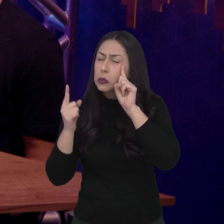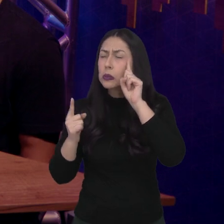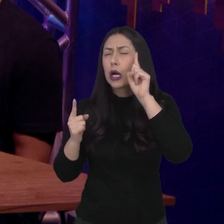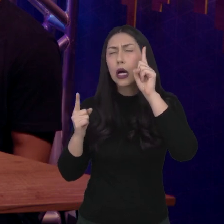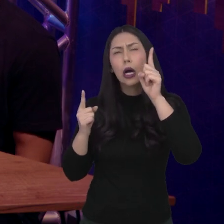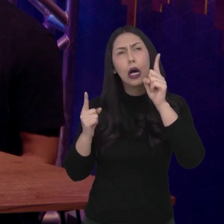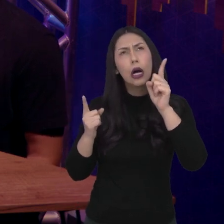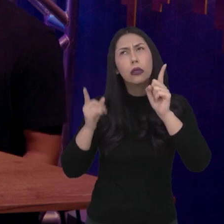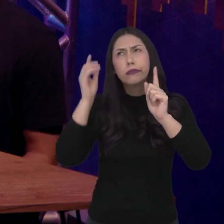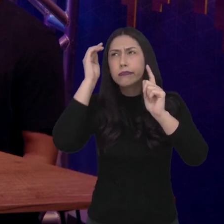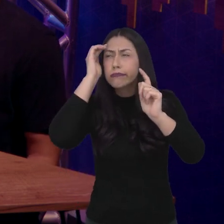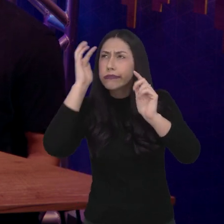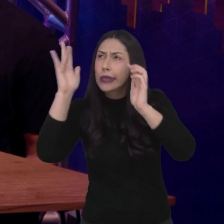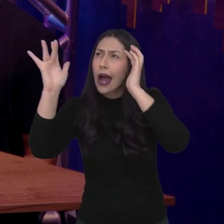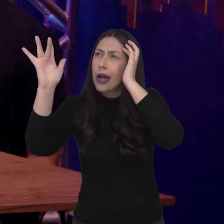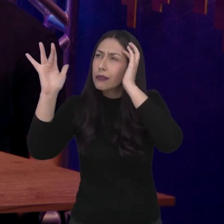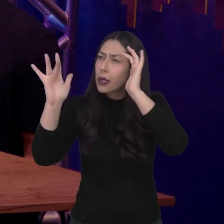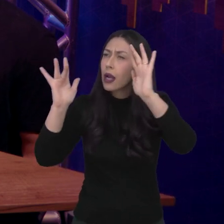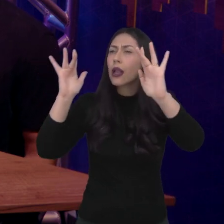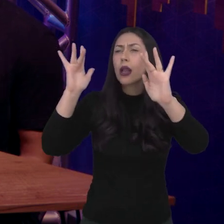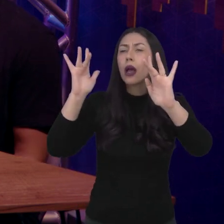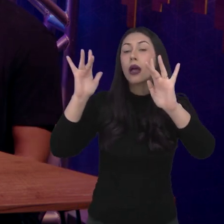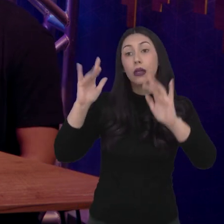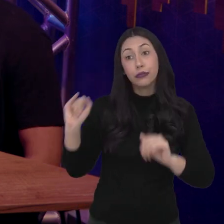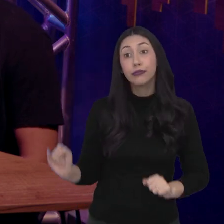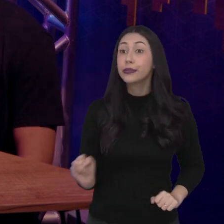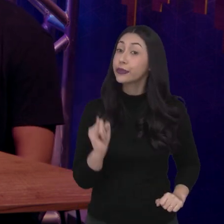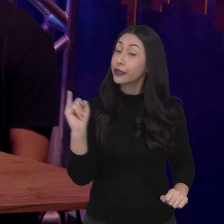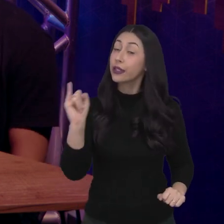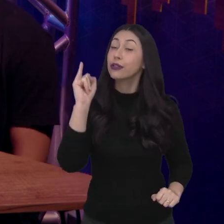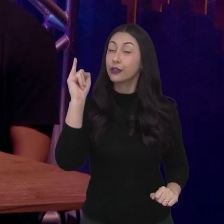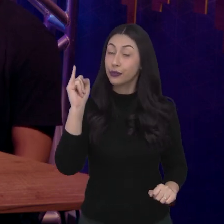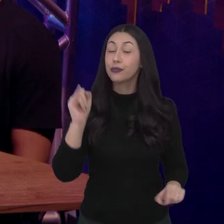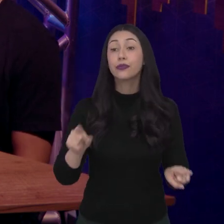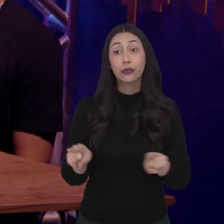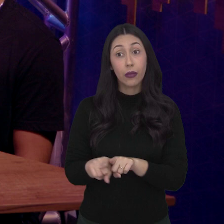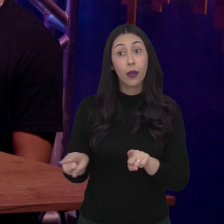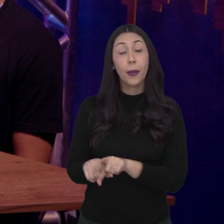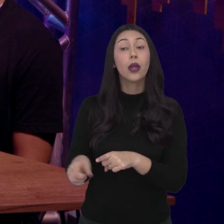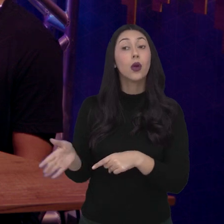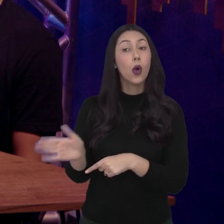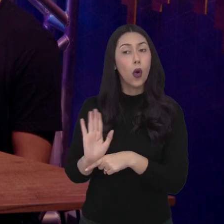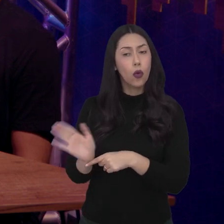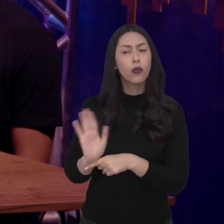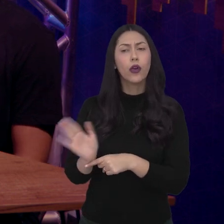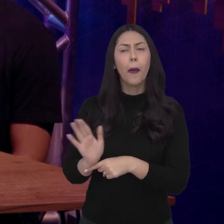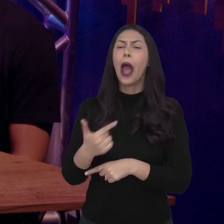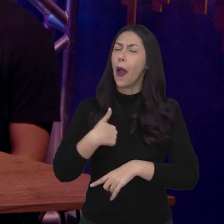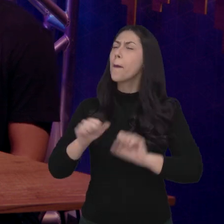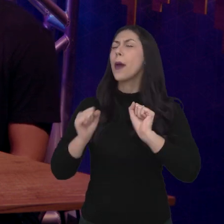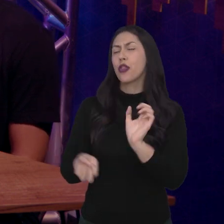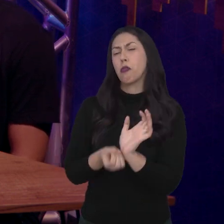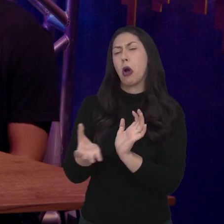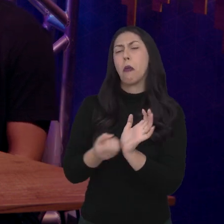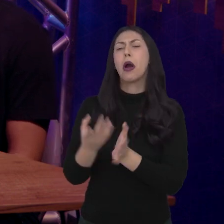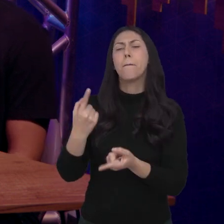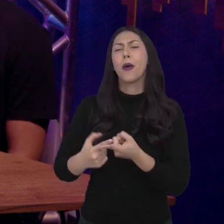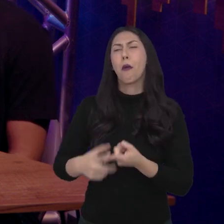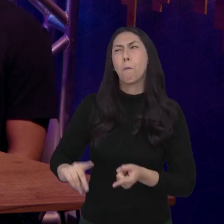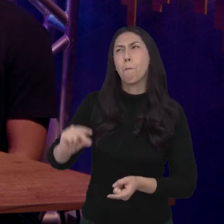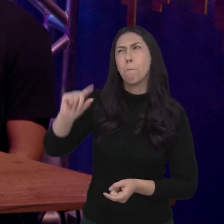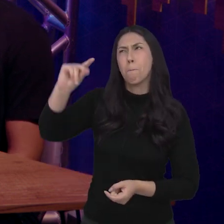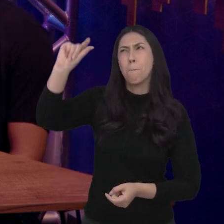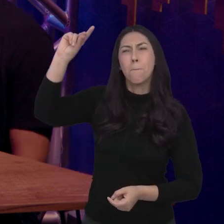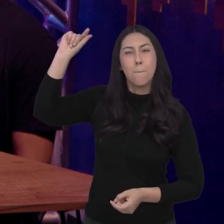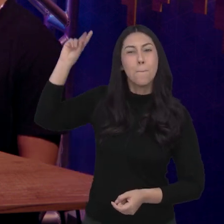mente que permita criar essas possibilidades é muito importante. Tem um outro filme, Vic, que aí eu posso dar spoiler porque